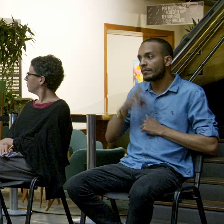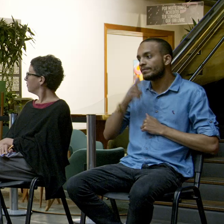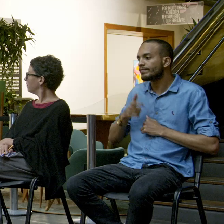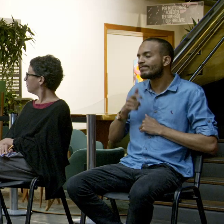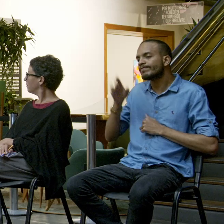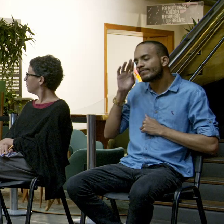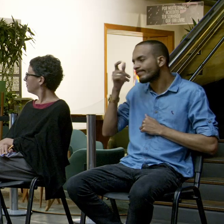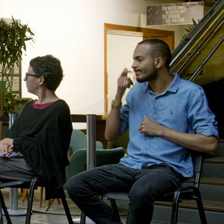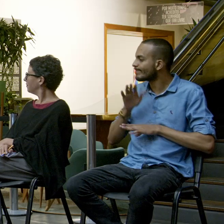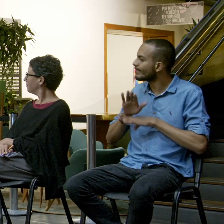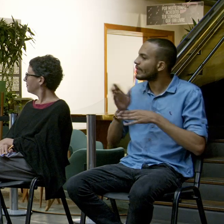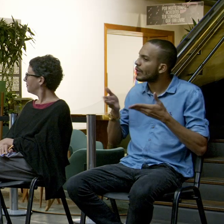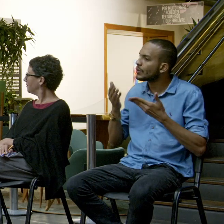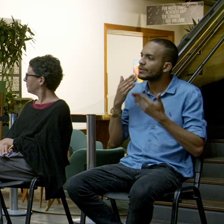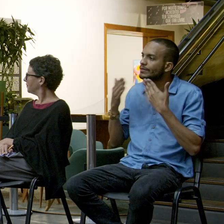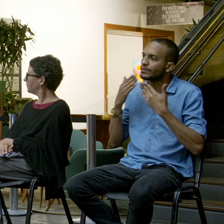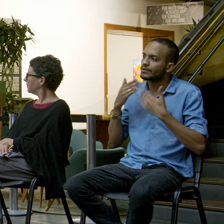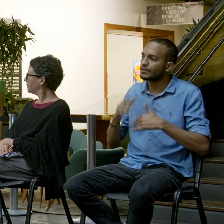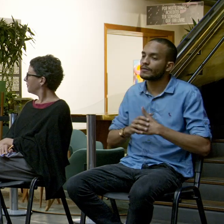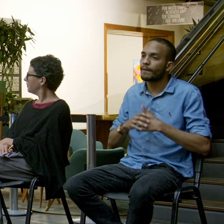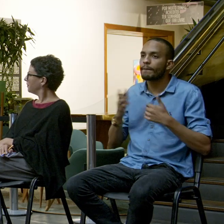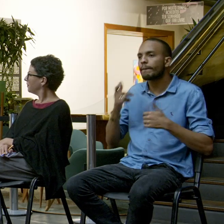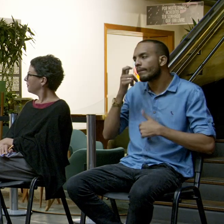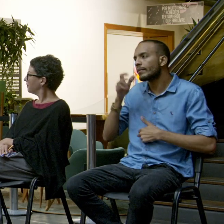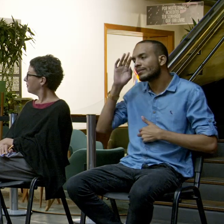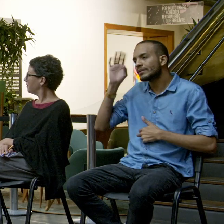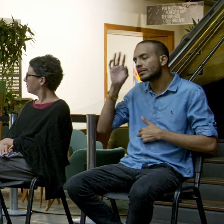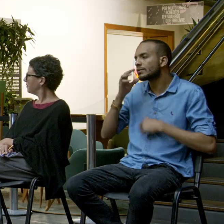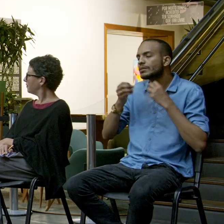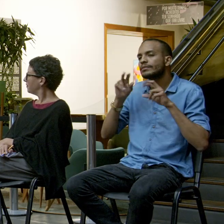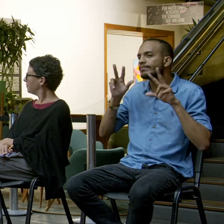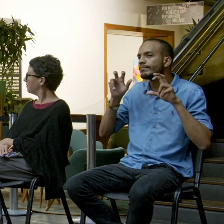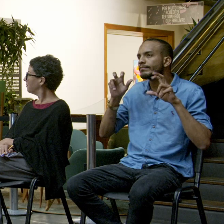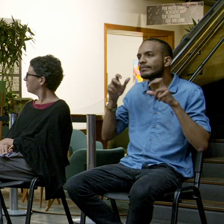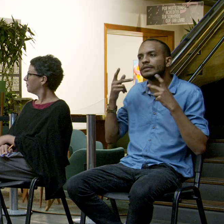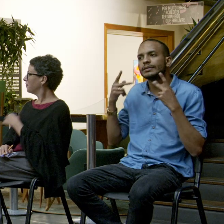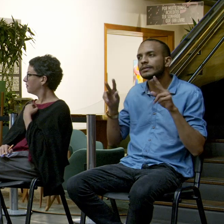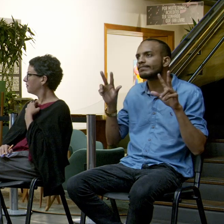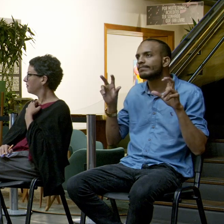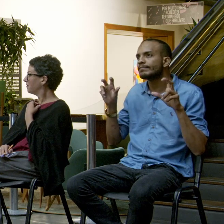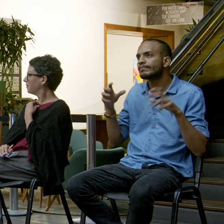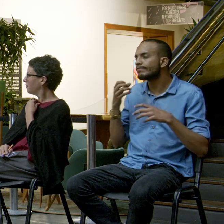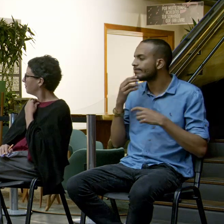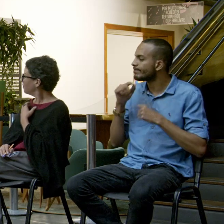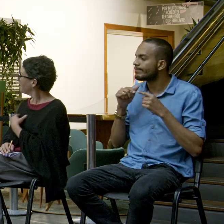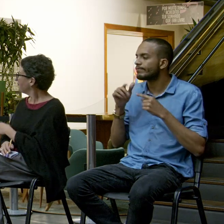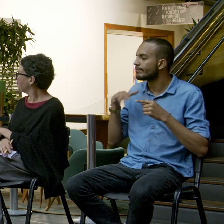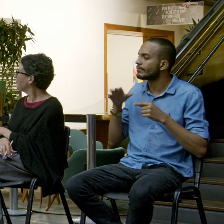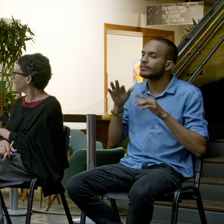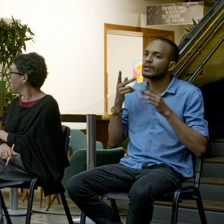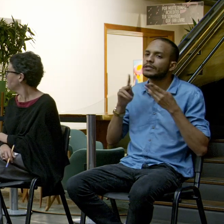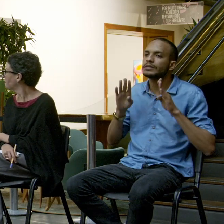em contribuir aqui para a nossa conversa. E aí fiquei pensando muito no título. Eu acho esse título muito feliz para a